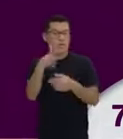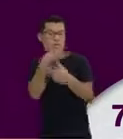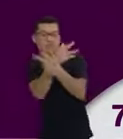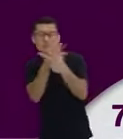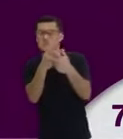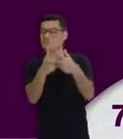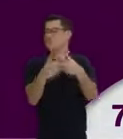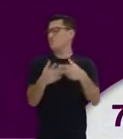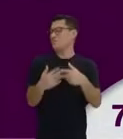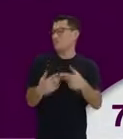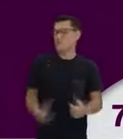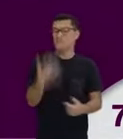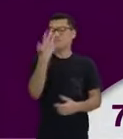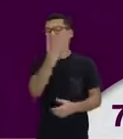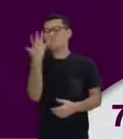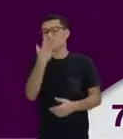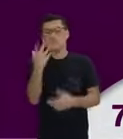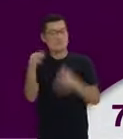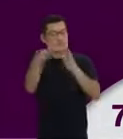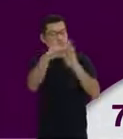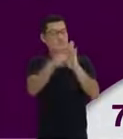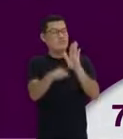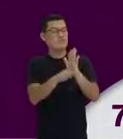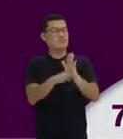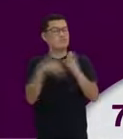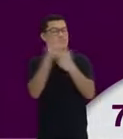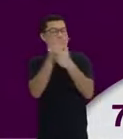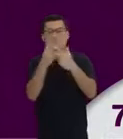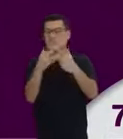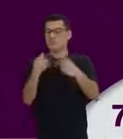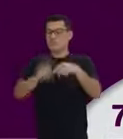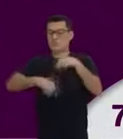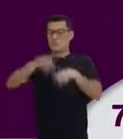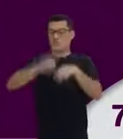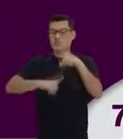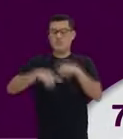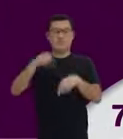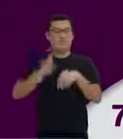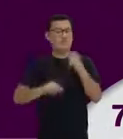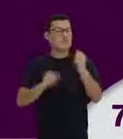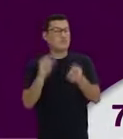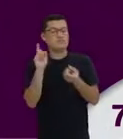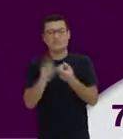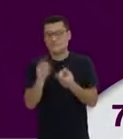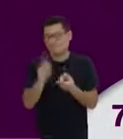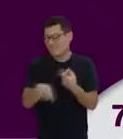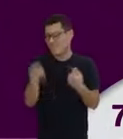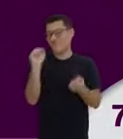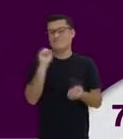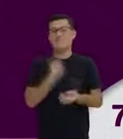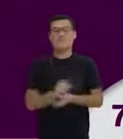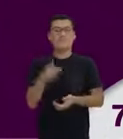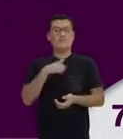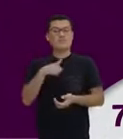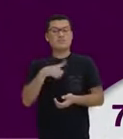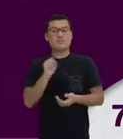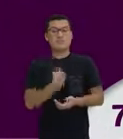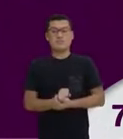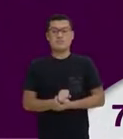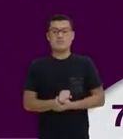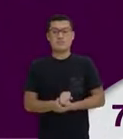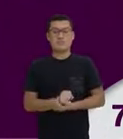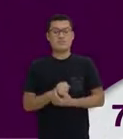Blues e o Marcelo de outros é o instrumental new age também temos também o outro